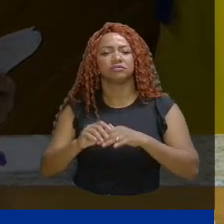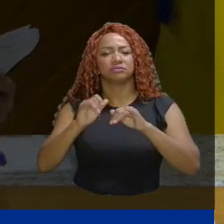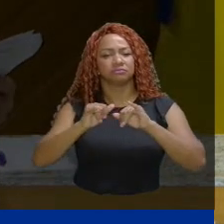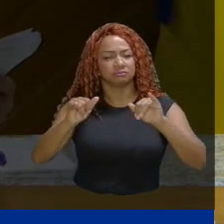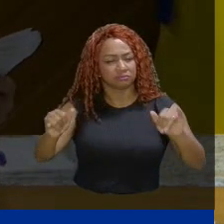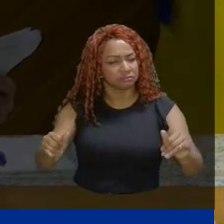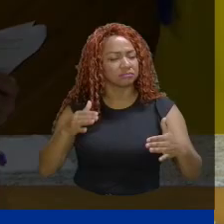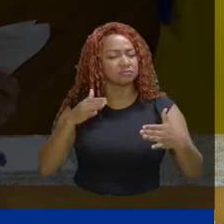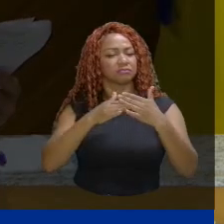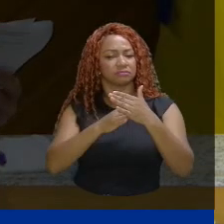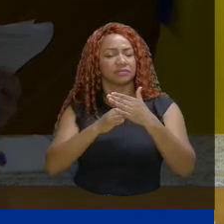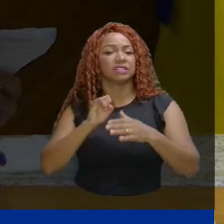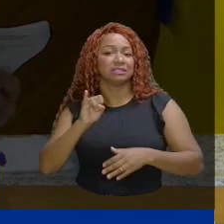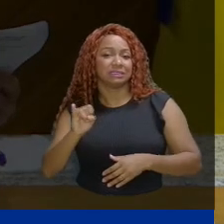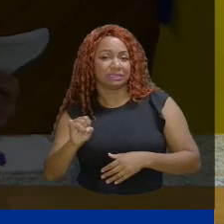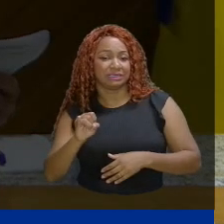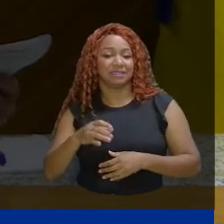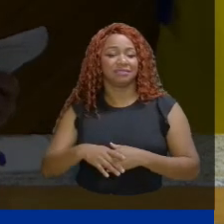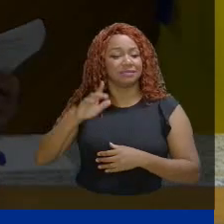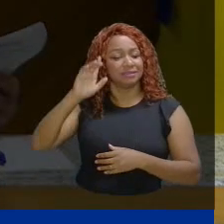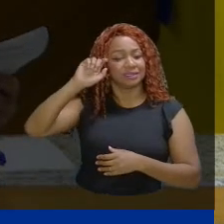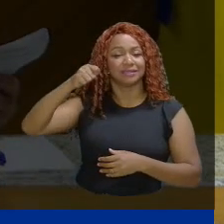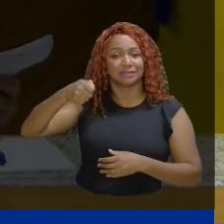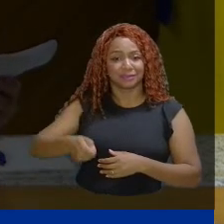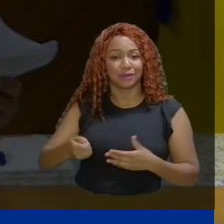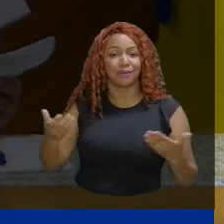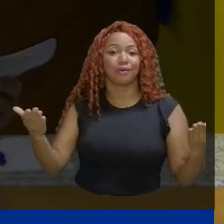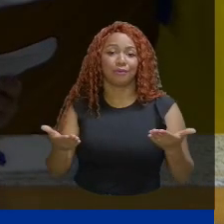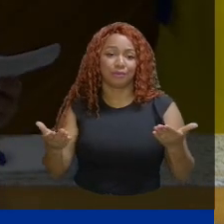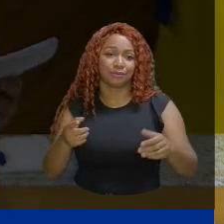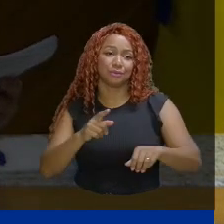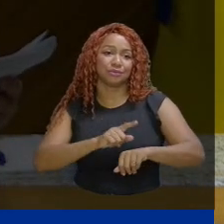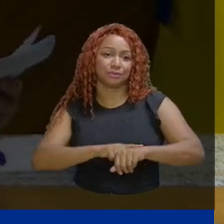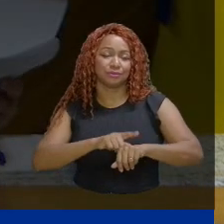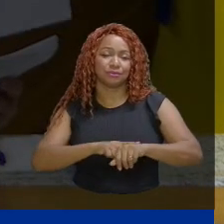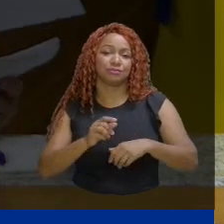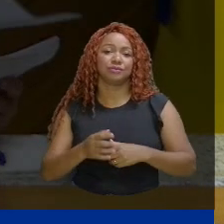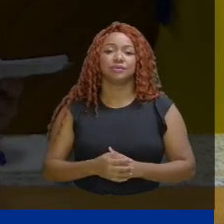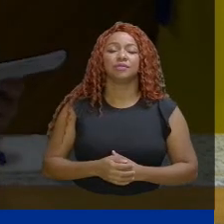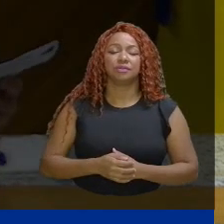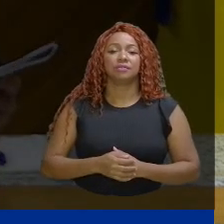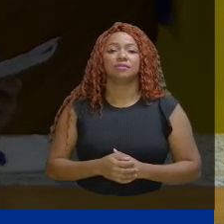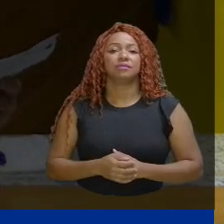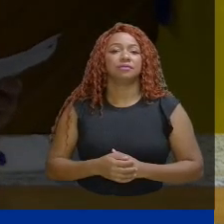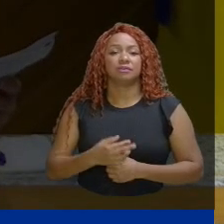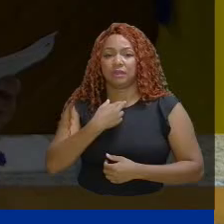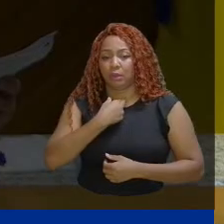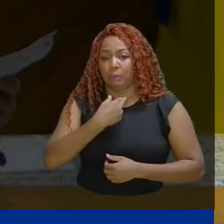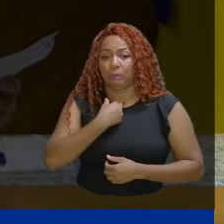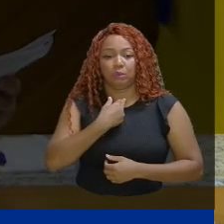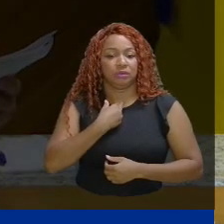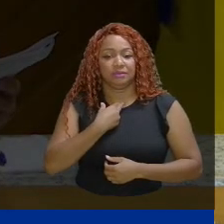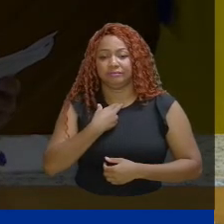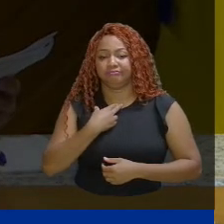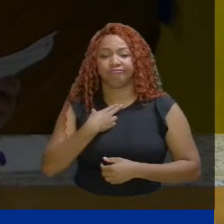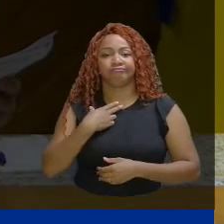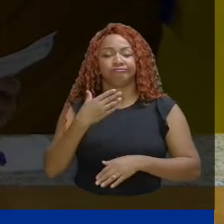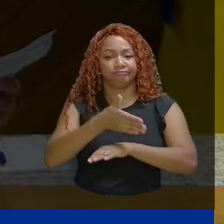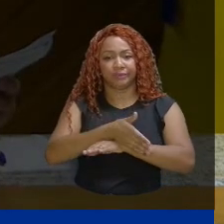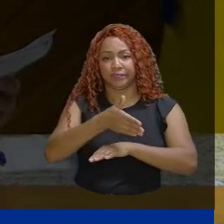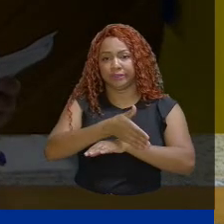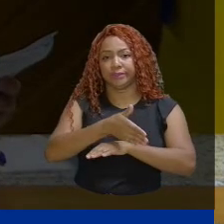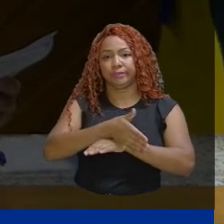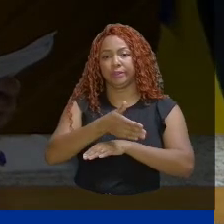então, evidentemente, se eu proferisse qualquer decisão agora nesse momento, evidentemente que ela estaria eivada